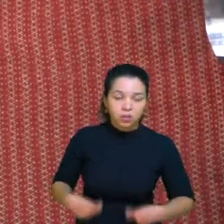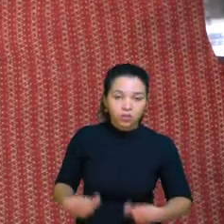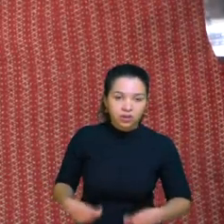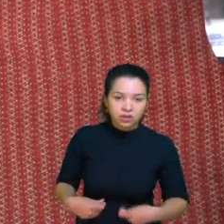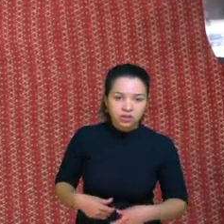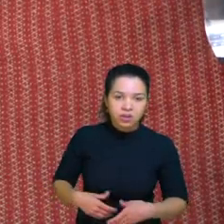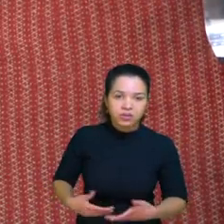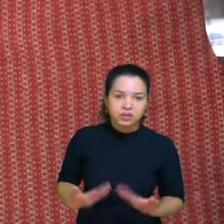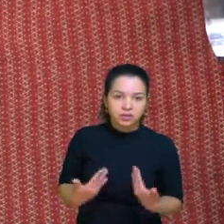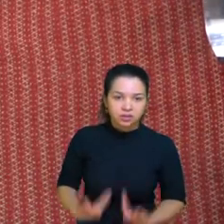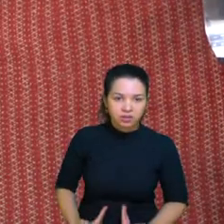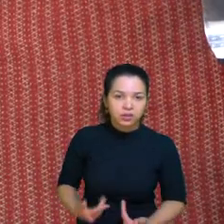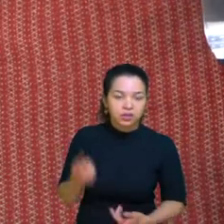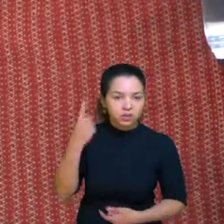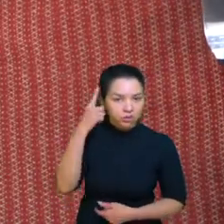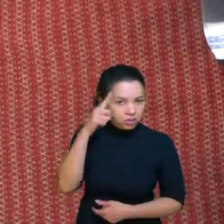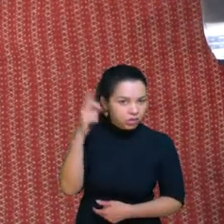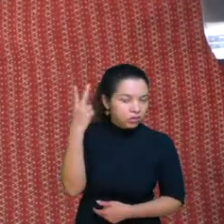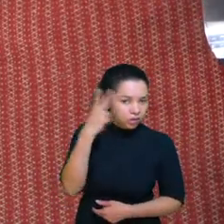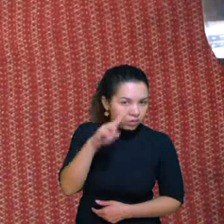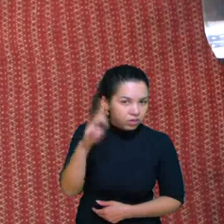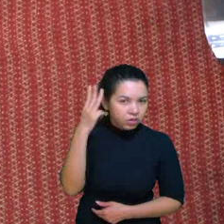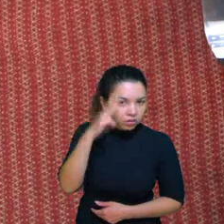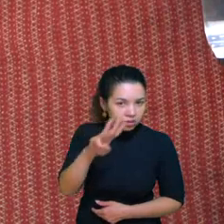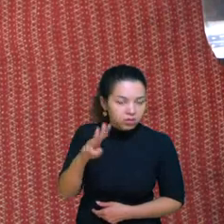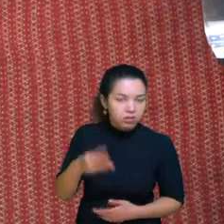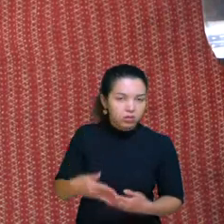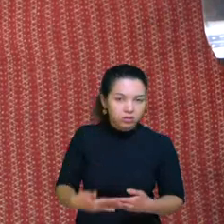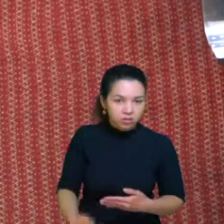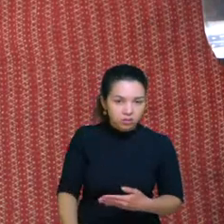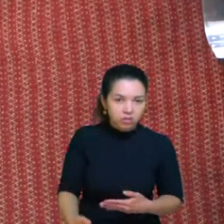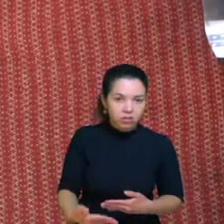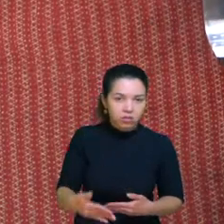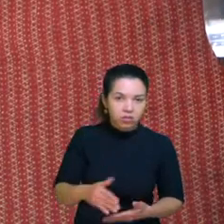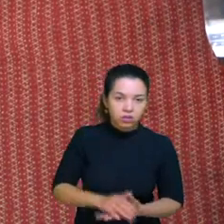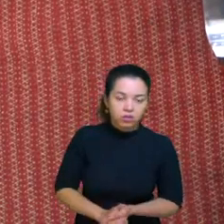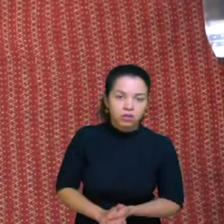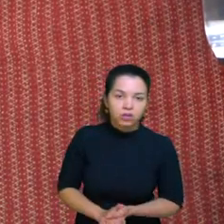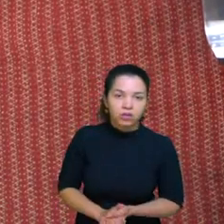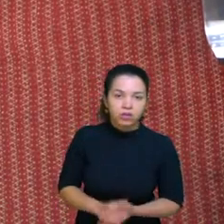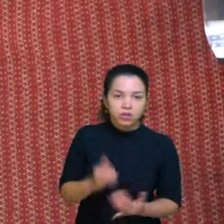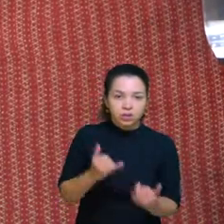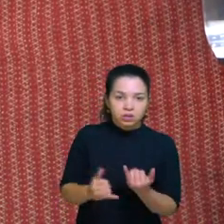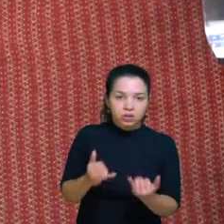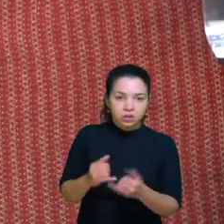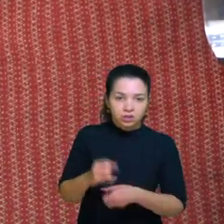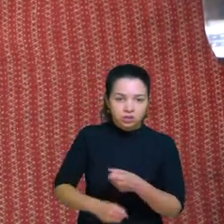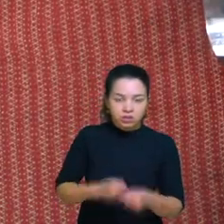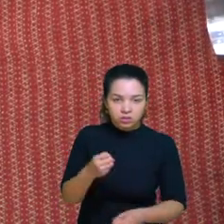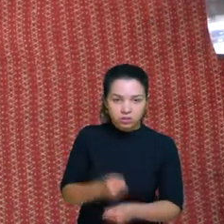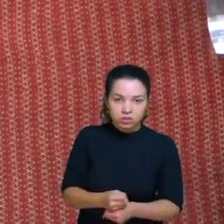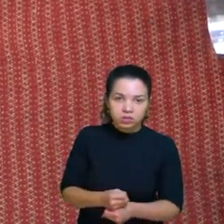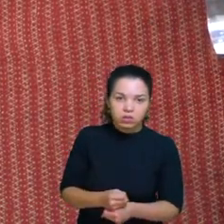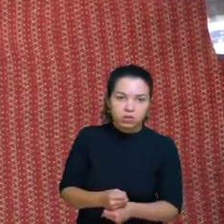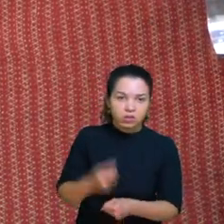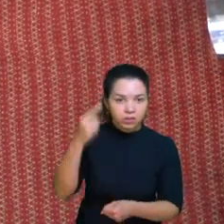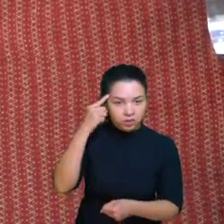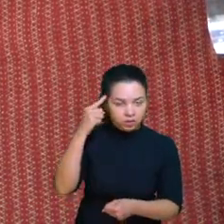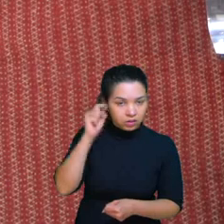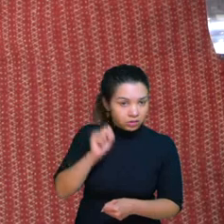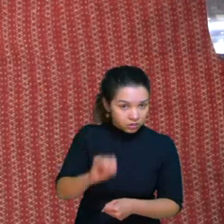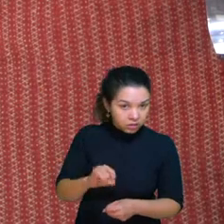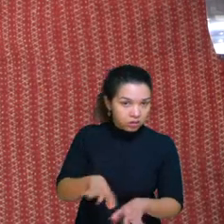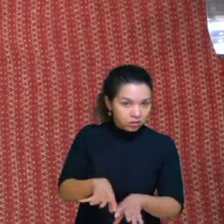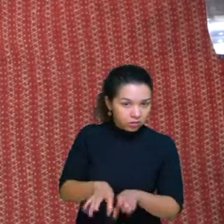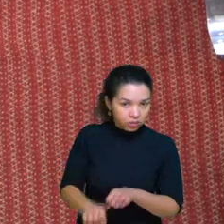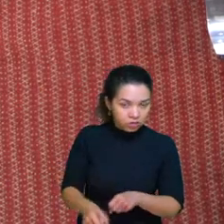dois dias três no início antes de começar as aulas lá no meio do ano e não se pensa que se é uma formação